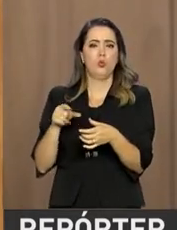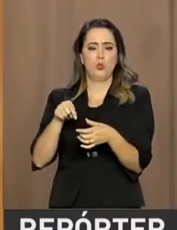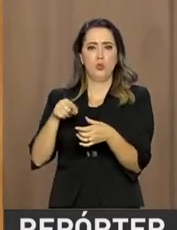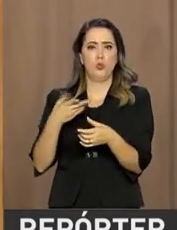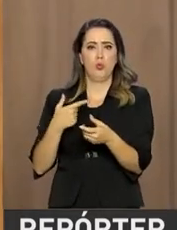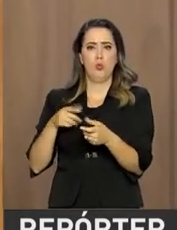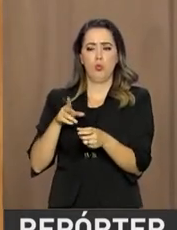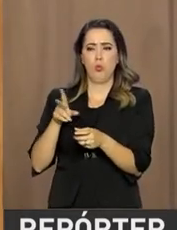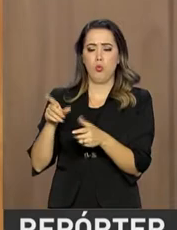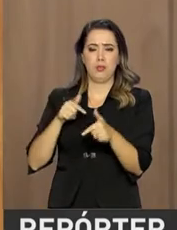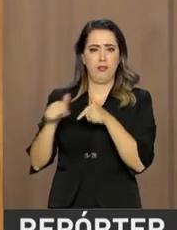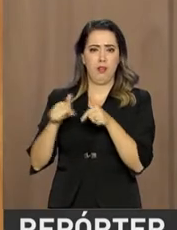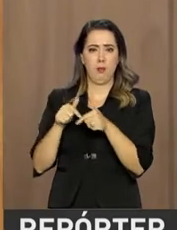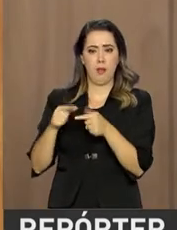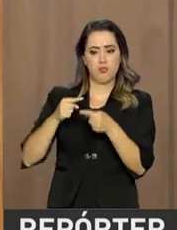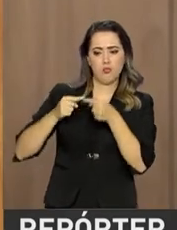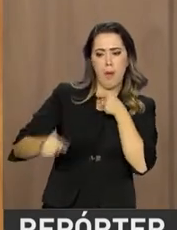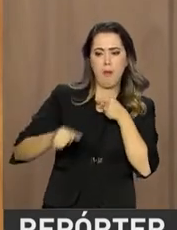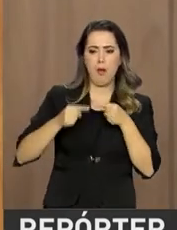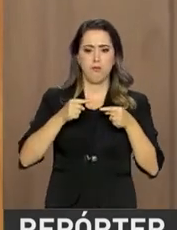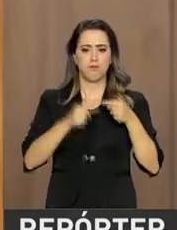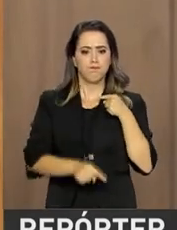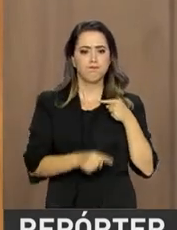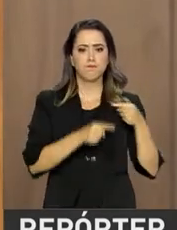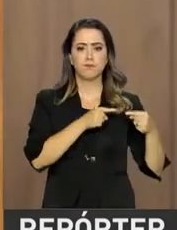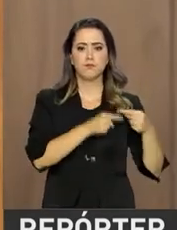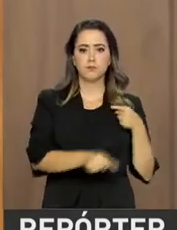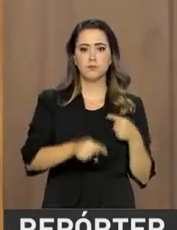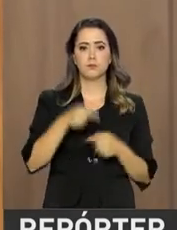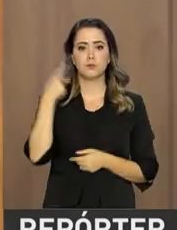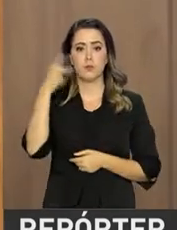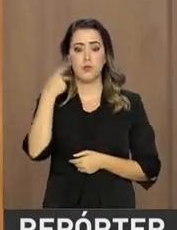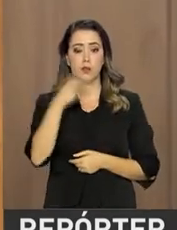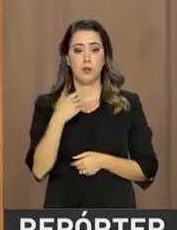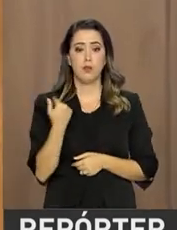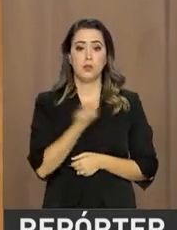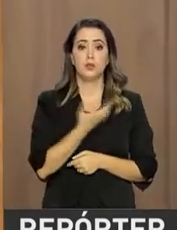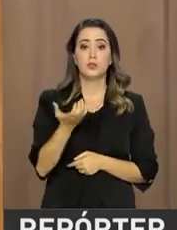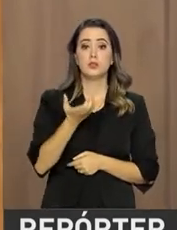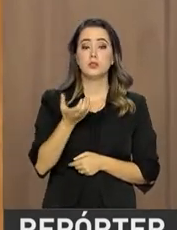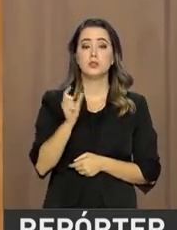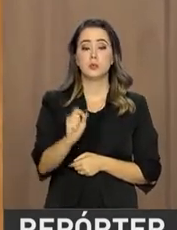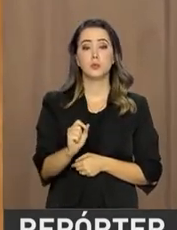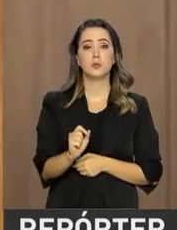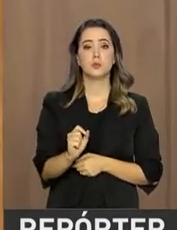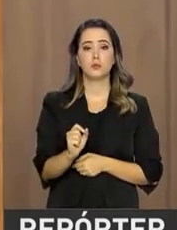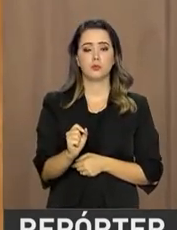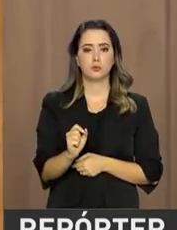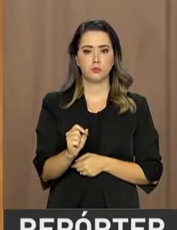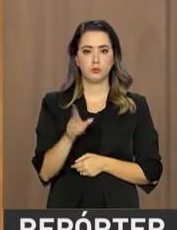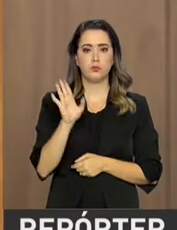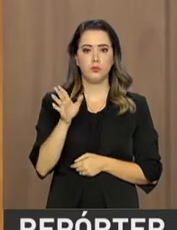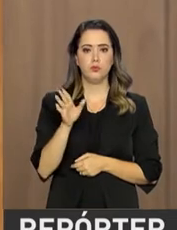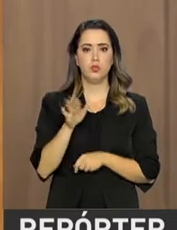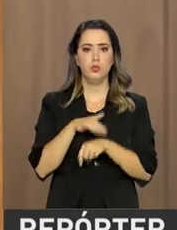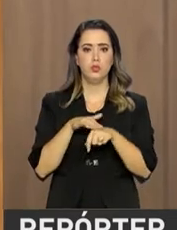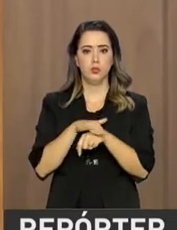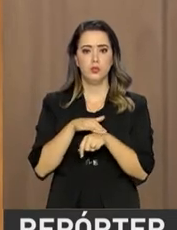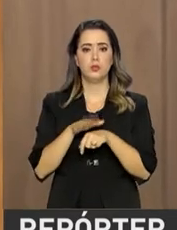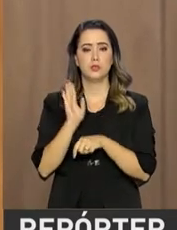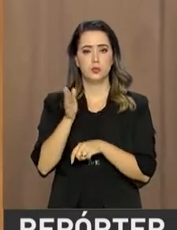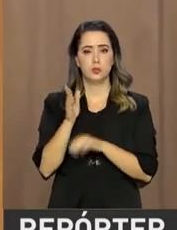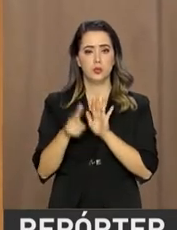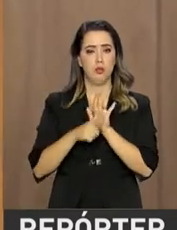está acontecendo na Venezuela sob o foco político. O que queremos, e isto foi tratado durante a